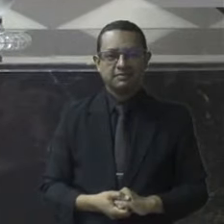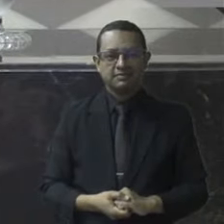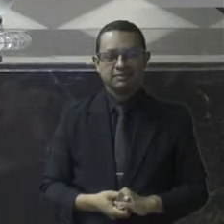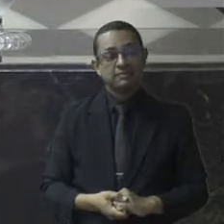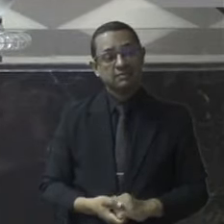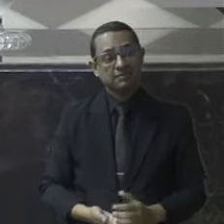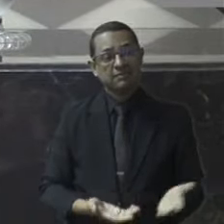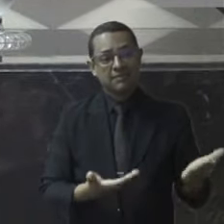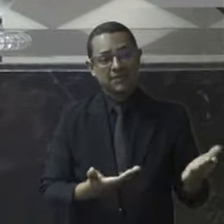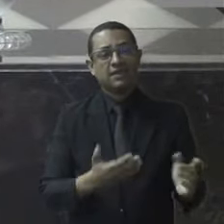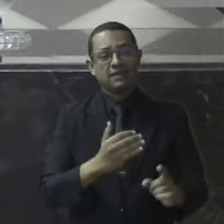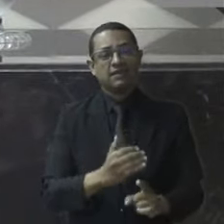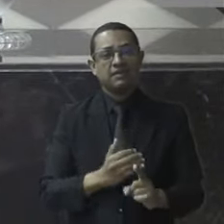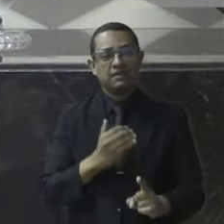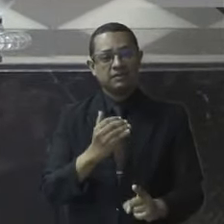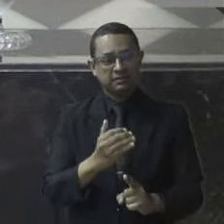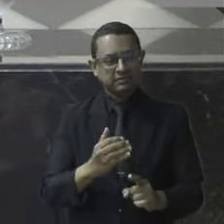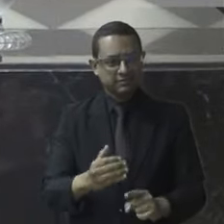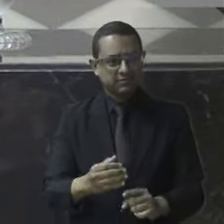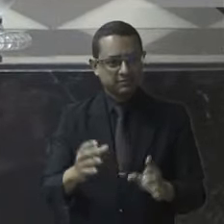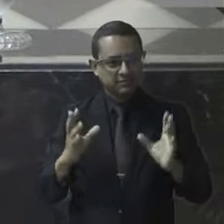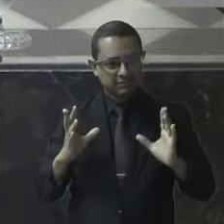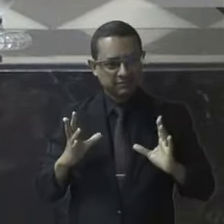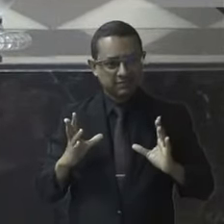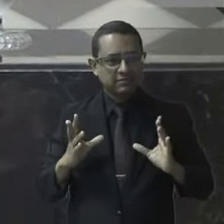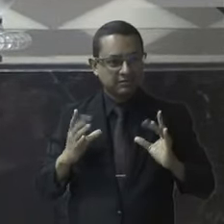Embaixador Gleitz quer fazer uso da palavra.